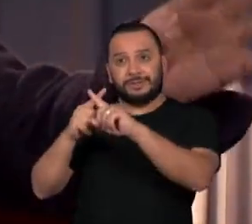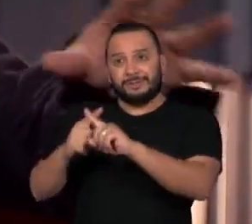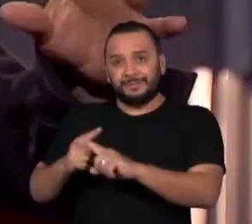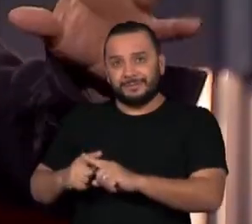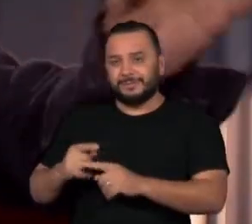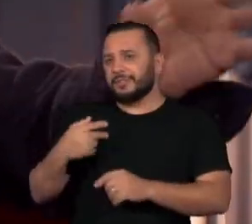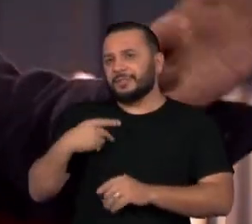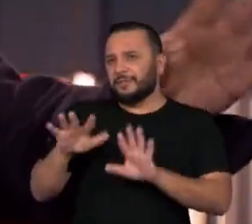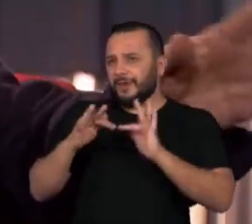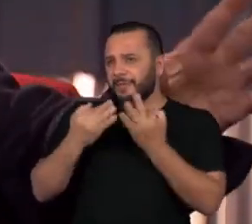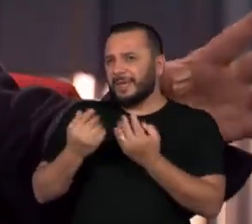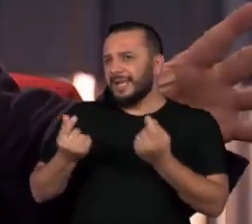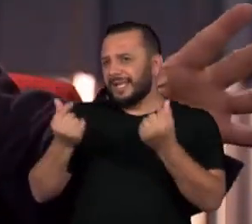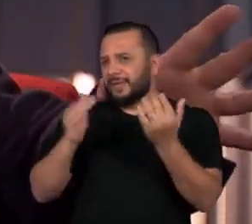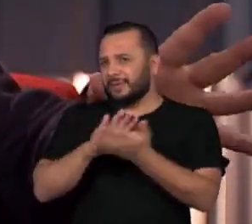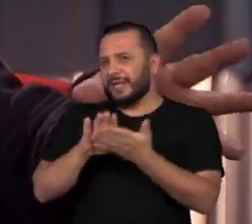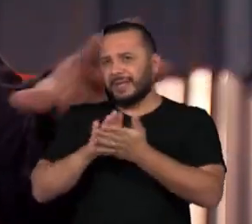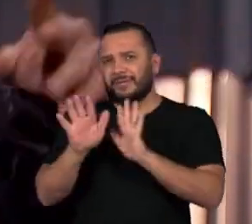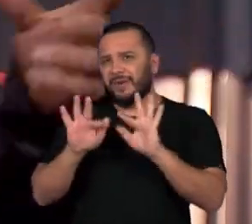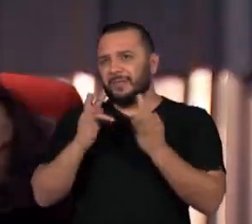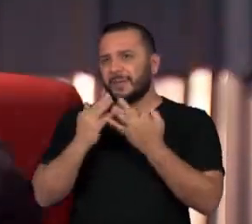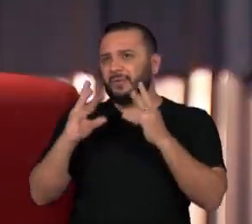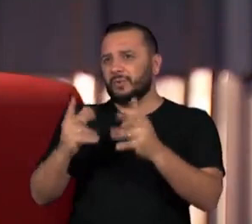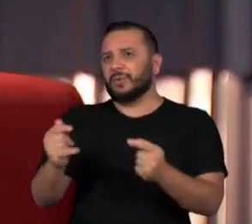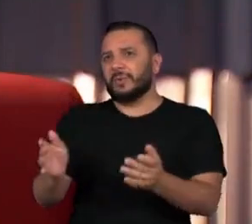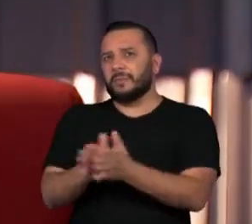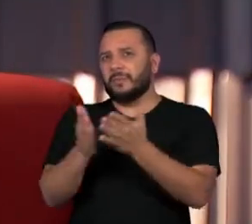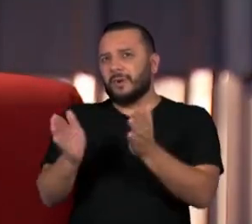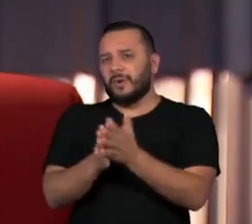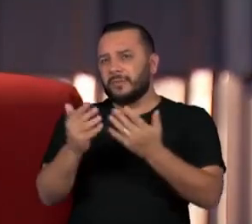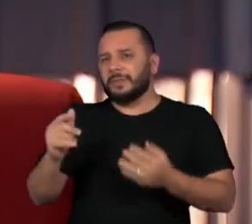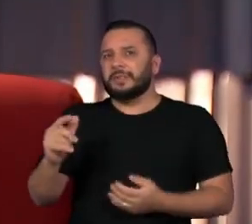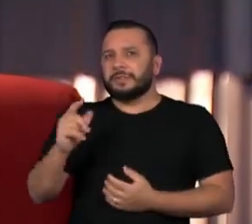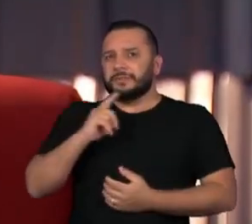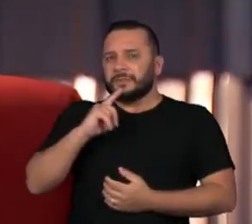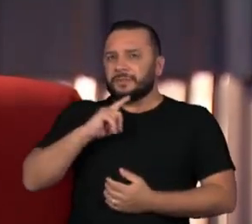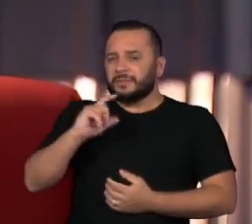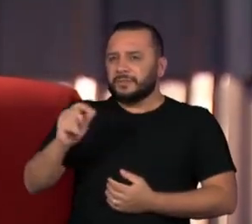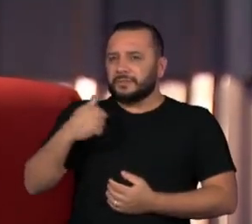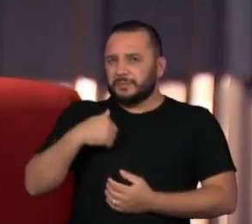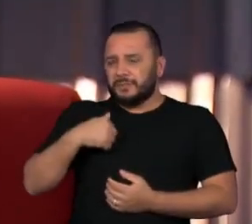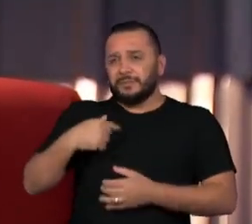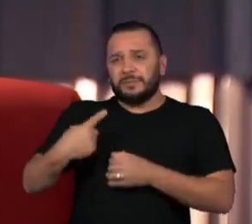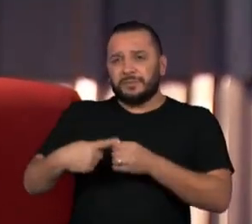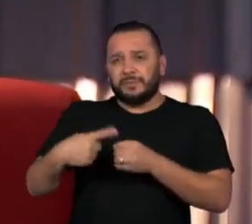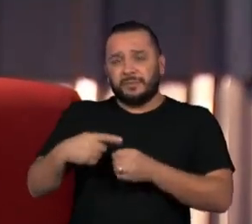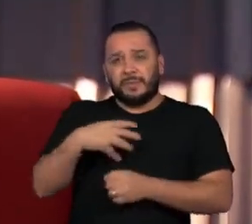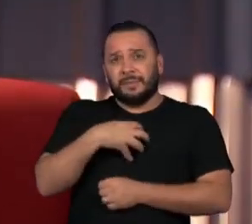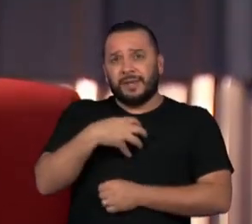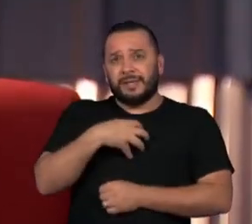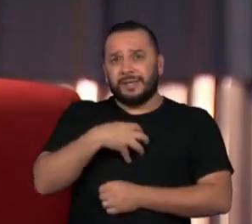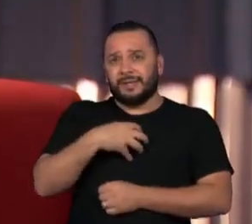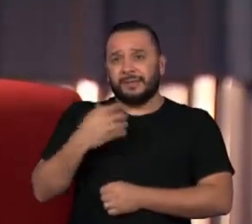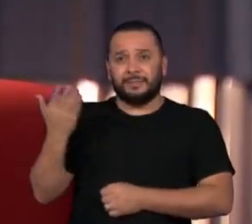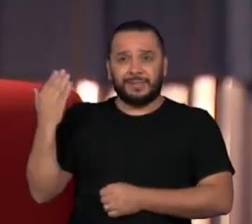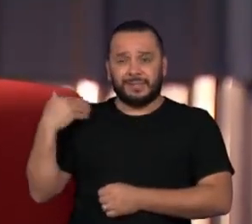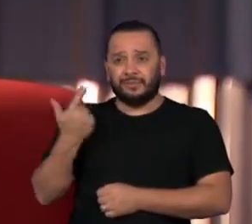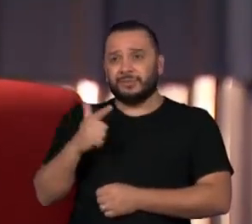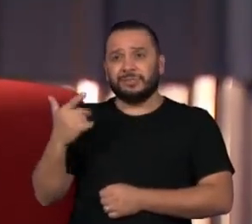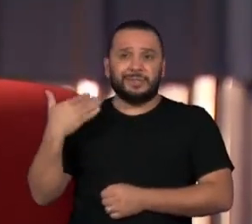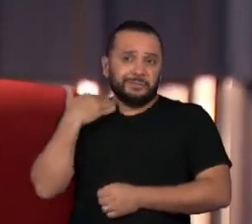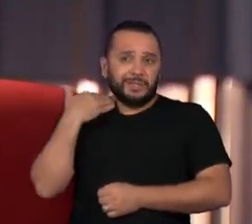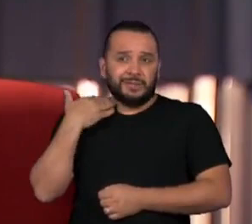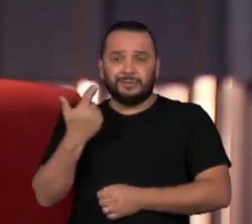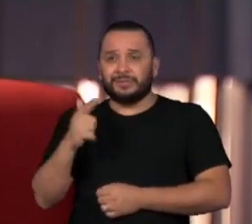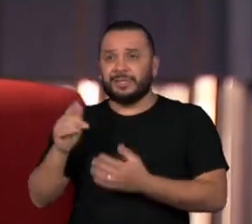parente rico que há nada a família toda pobre mas apareceu uma botija no interior da Bahia Naquele tempo não tinha banco